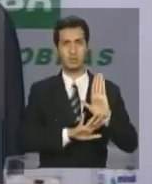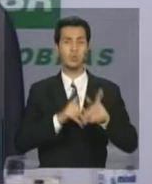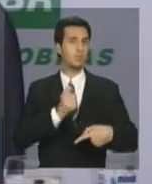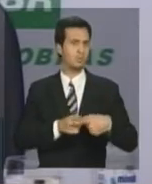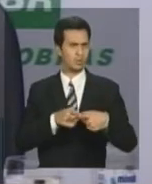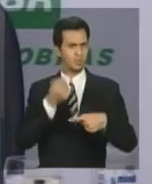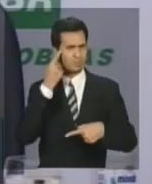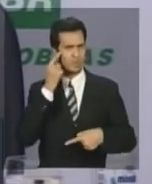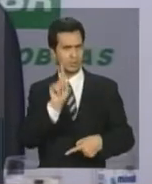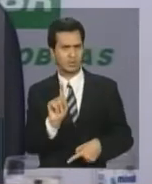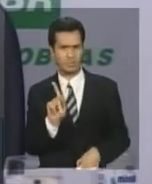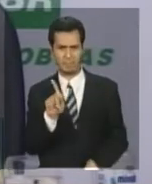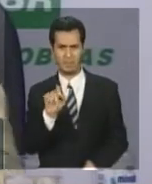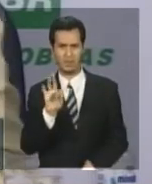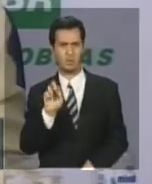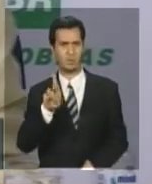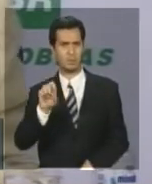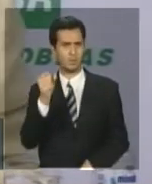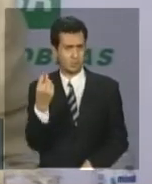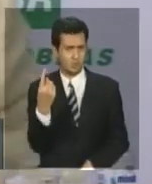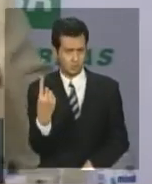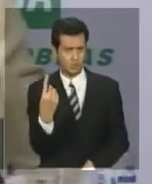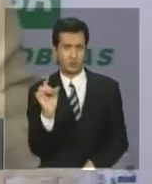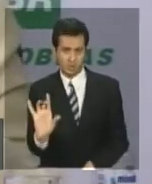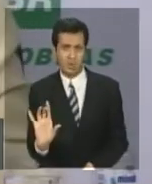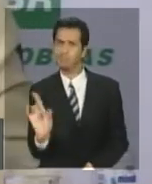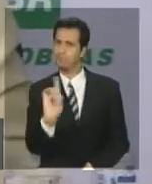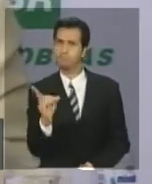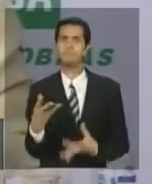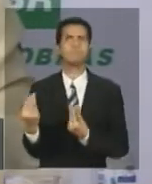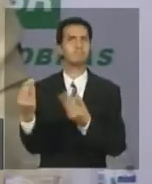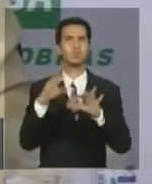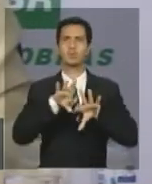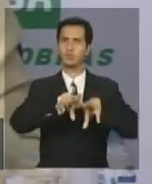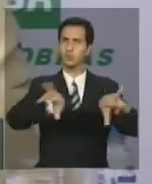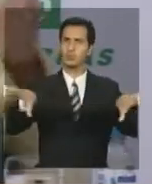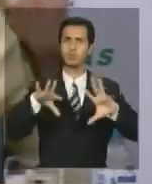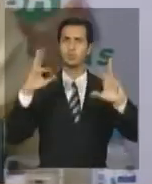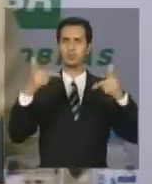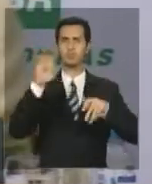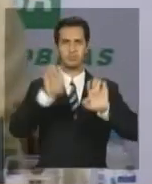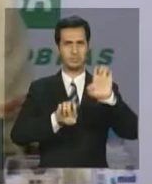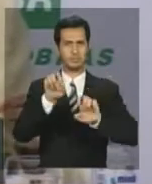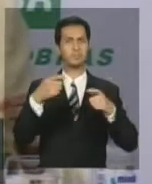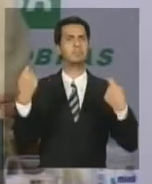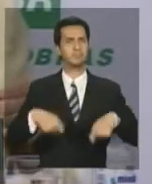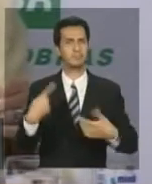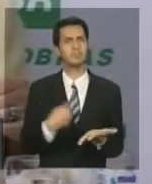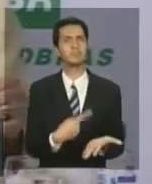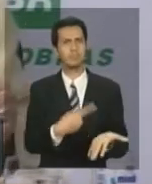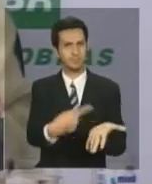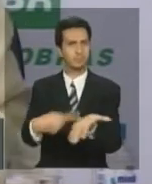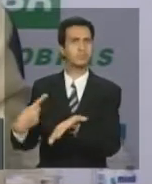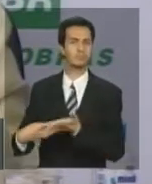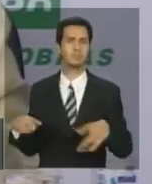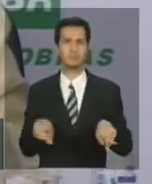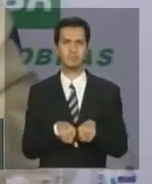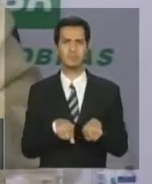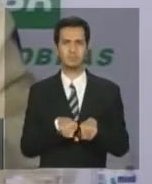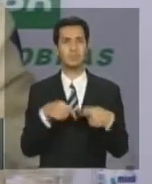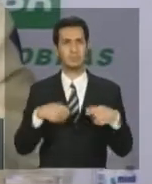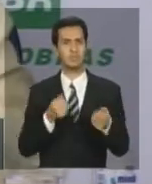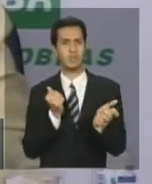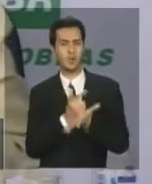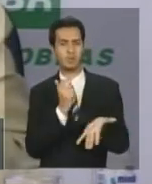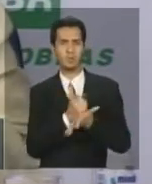só a Petrobras que tem que cumprir conteúdo local. As outras empresas, operadoras, têm compromissos de conteúdo local. É